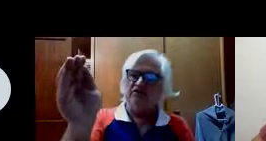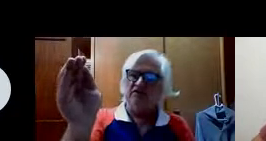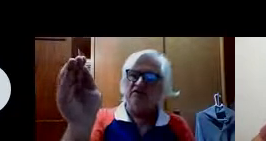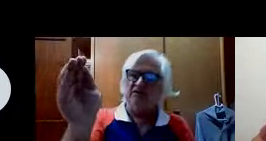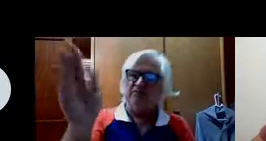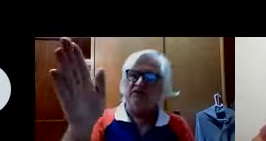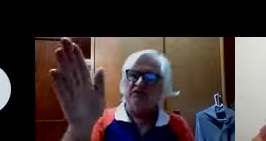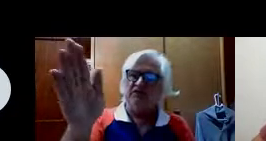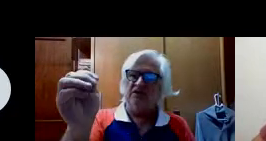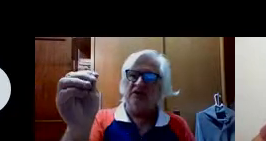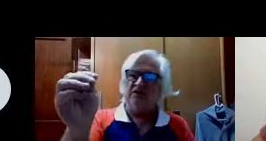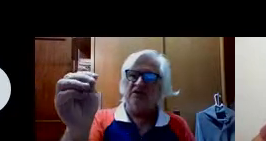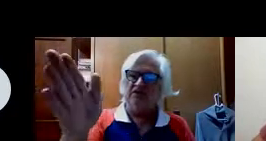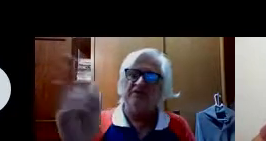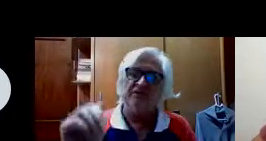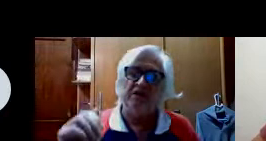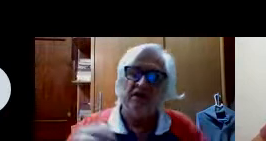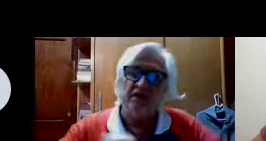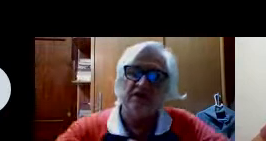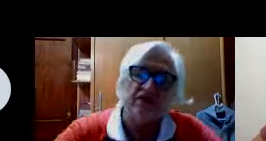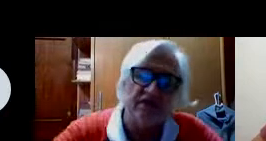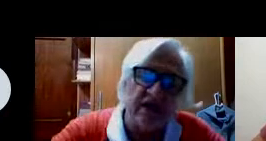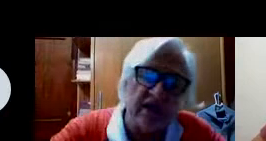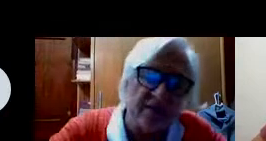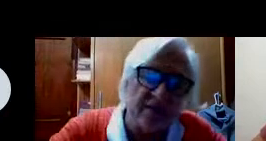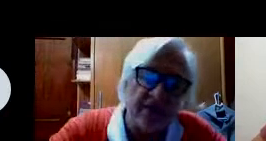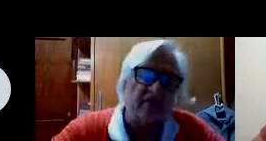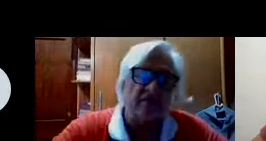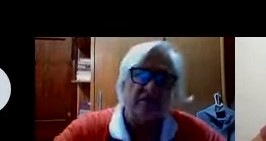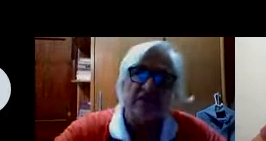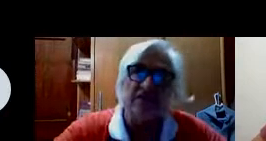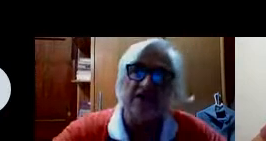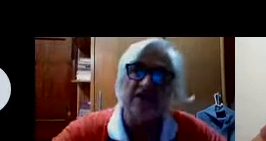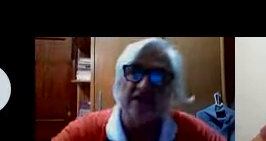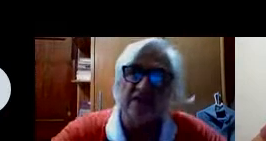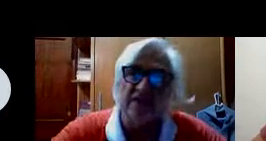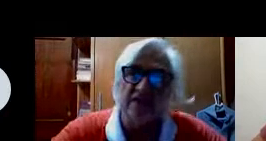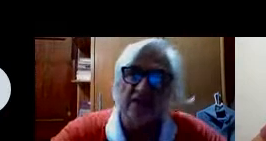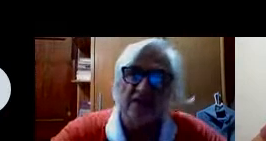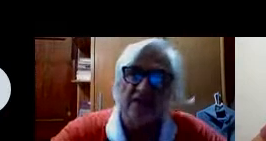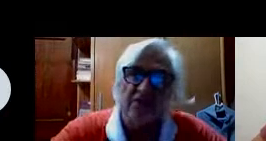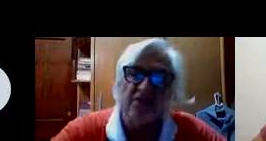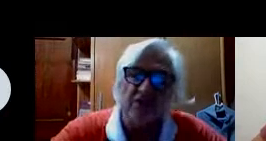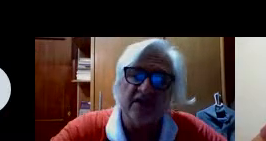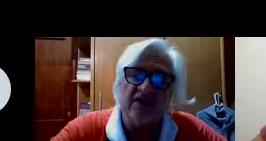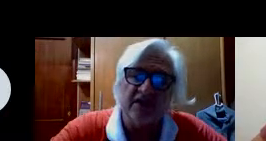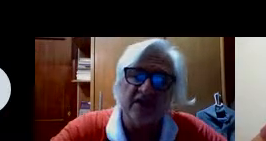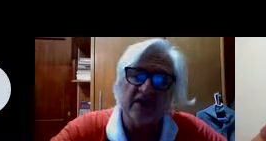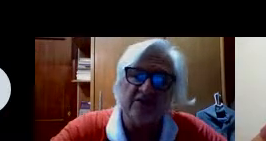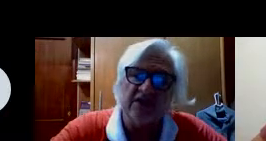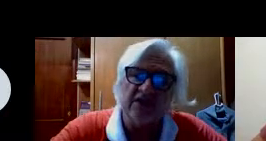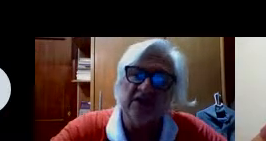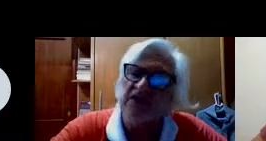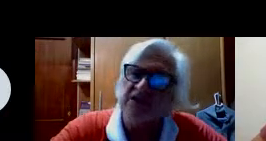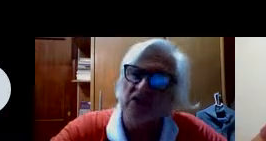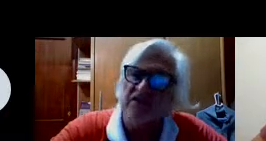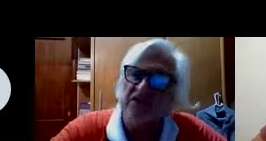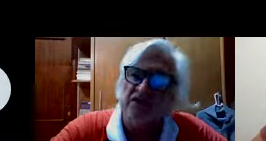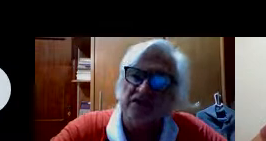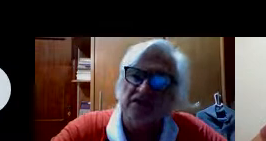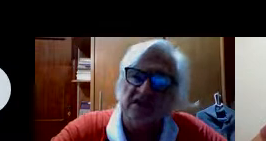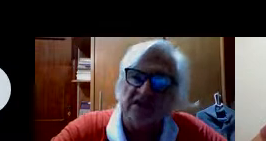mais do que o outro, você pode ter um movimento desse tipo, ela estrala. Se você ficar reparando nas geladeiras, especialmente nas geladeiras